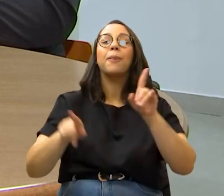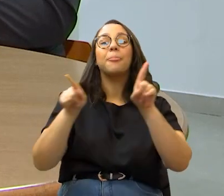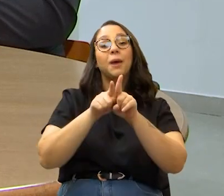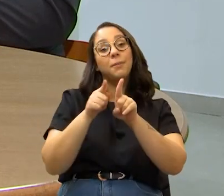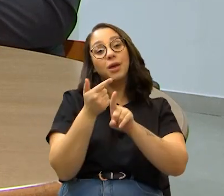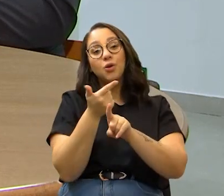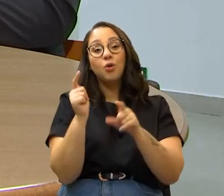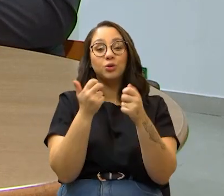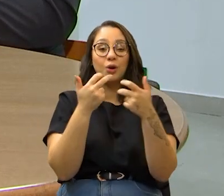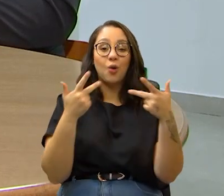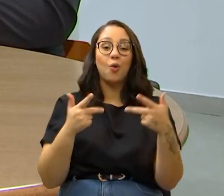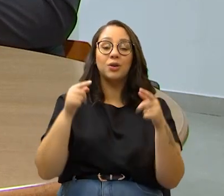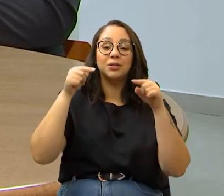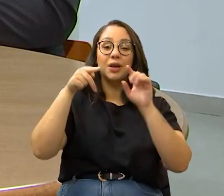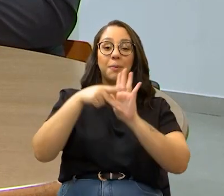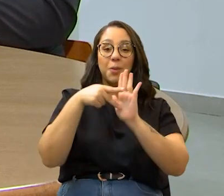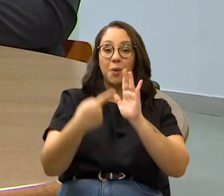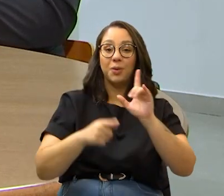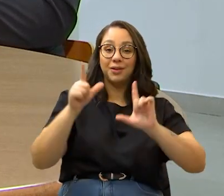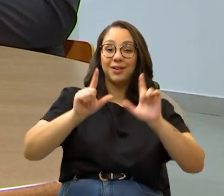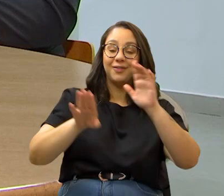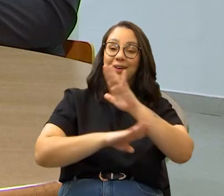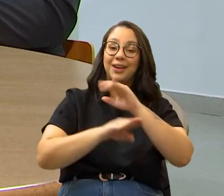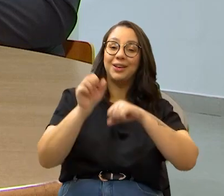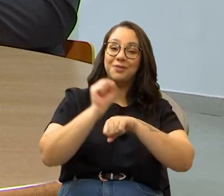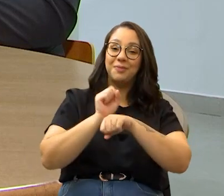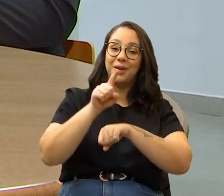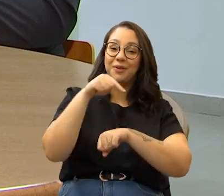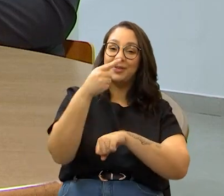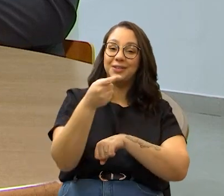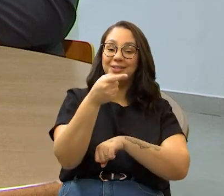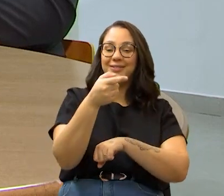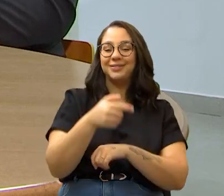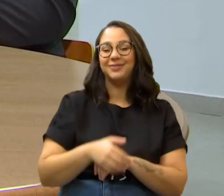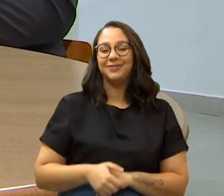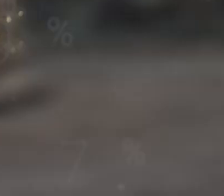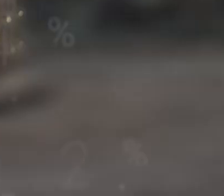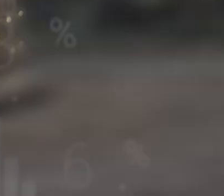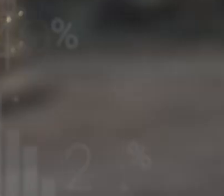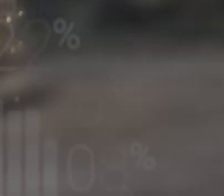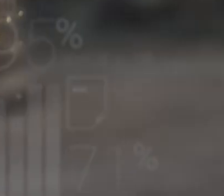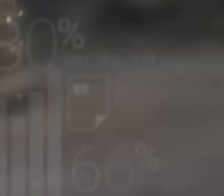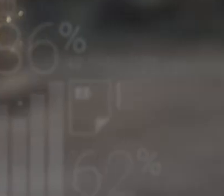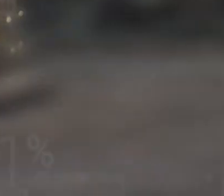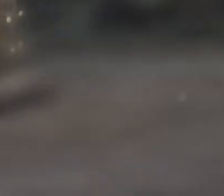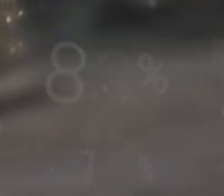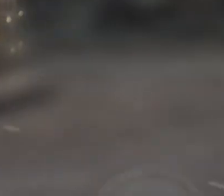quadro e também os outros programas da nossa grade. E eu espero vocês na próxima edição. Tchau, tchau!